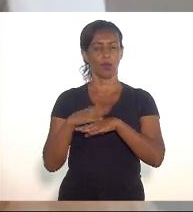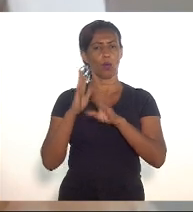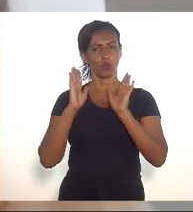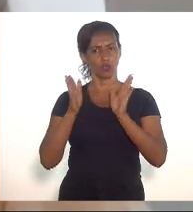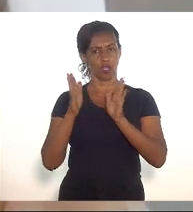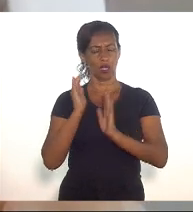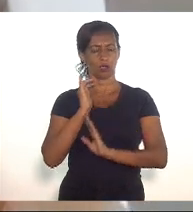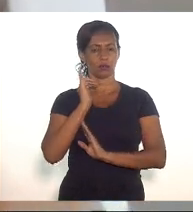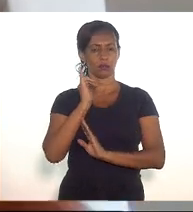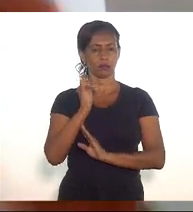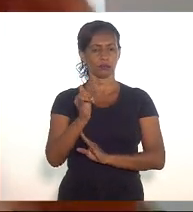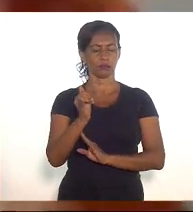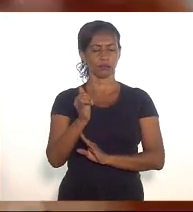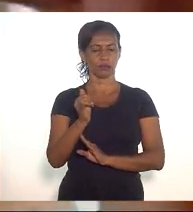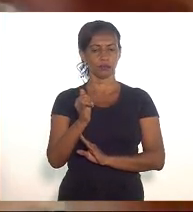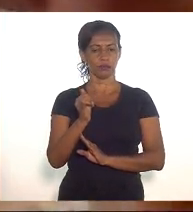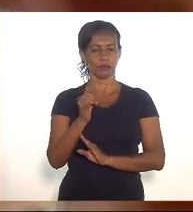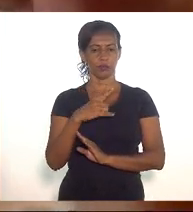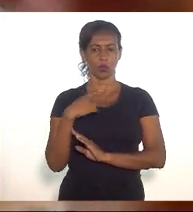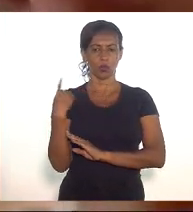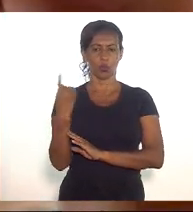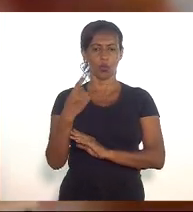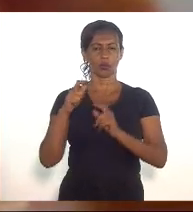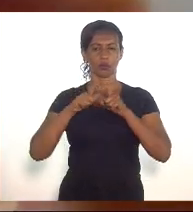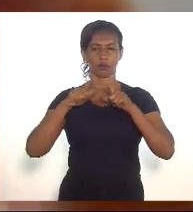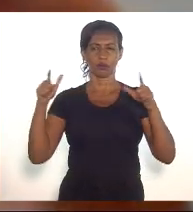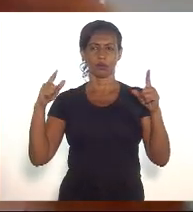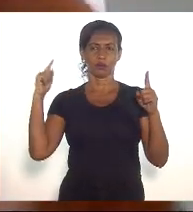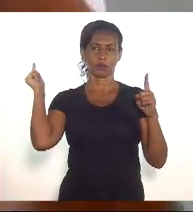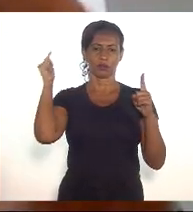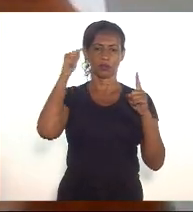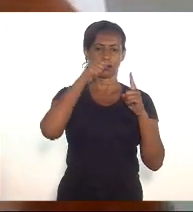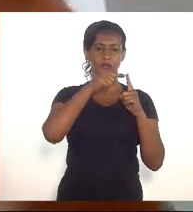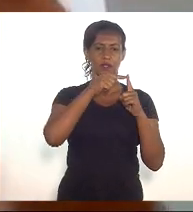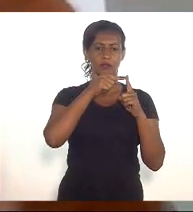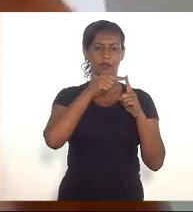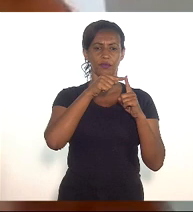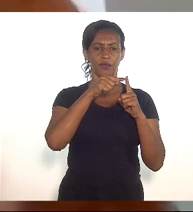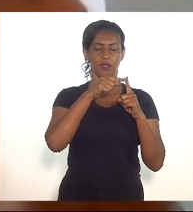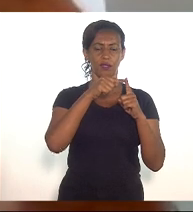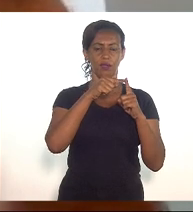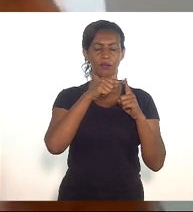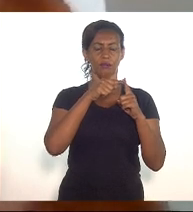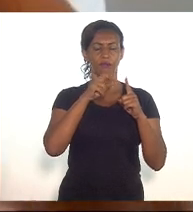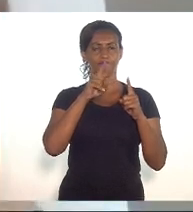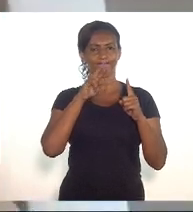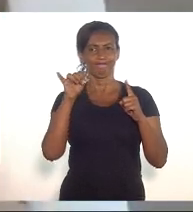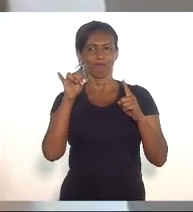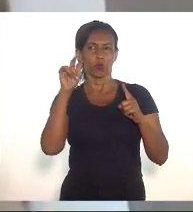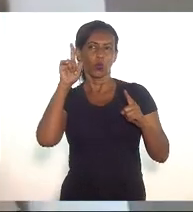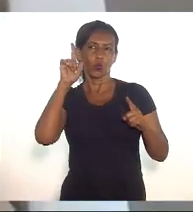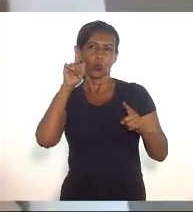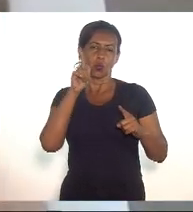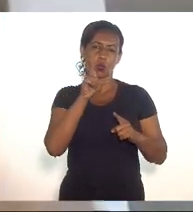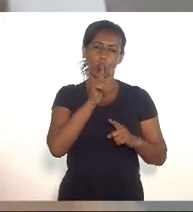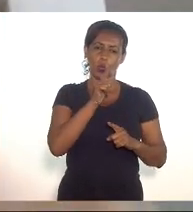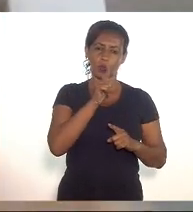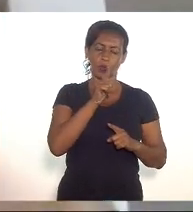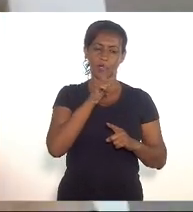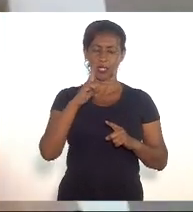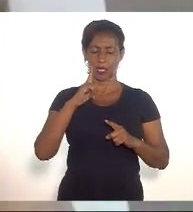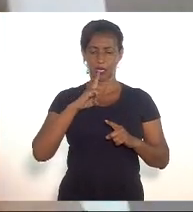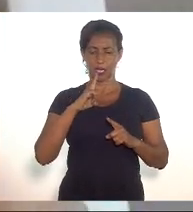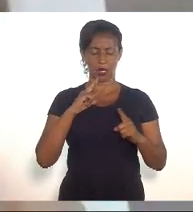dito, o nosso maior desafio vai ser conseguir, tendo uma